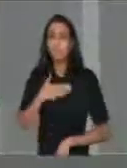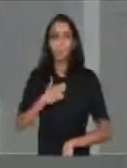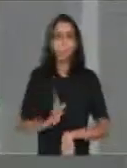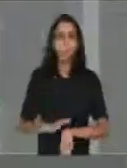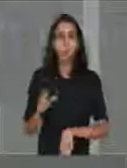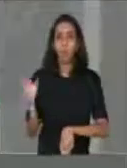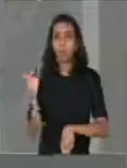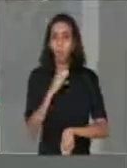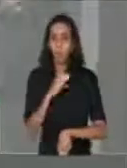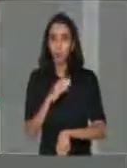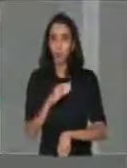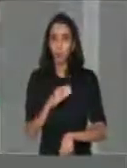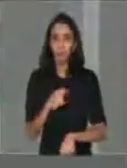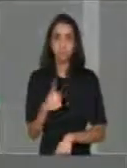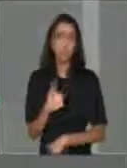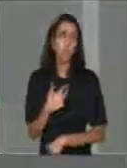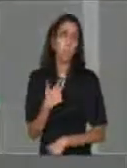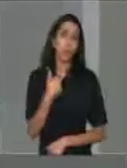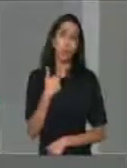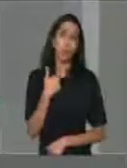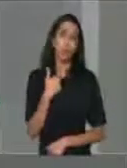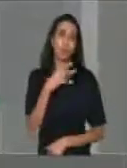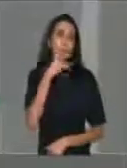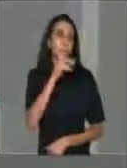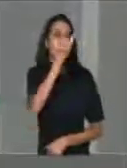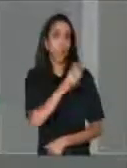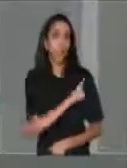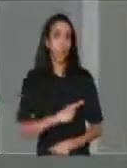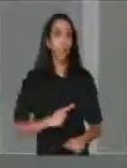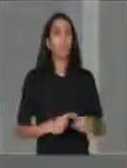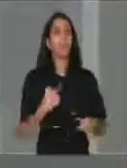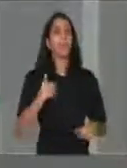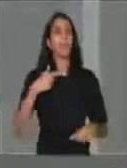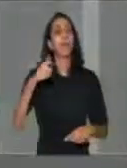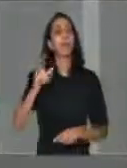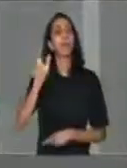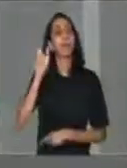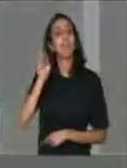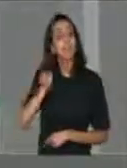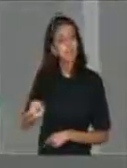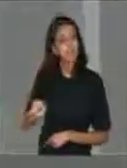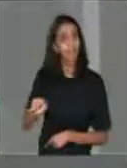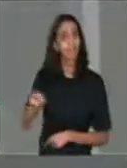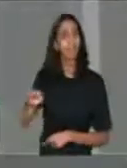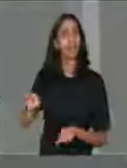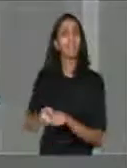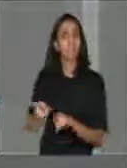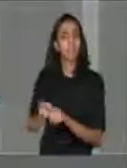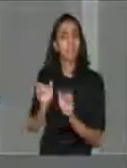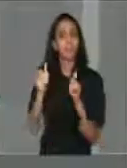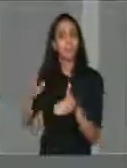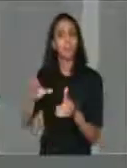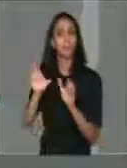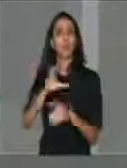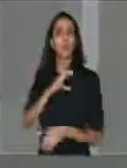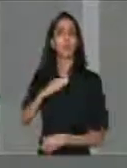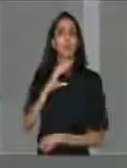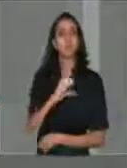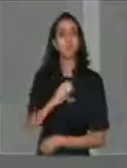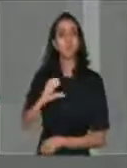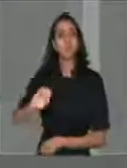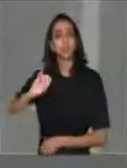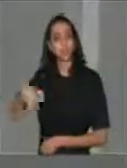correria, nem vou poder ouvir o nosso governador, porque sou membro titular da CCJ e estou inscrito